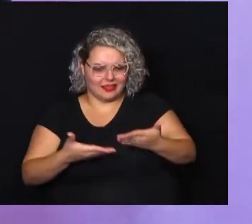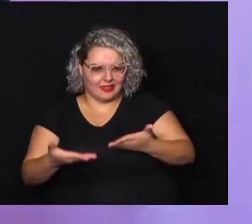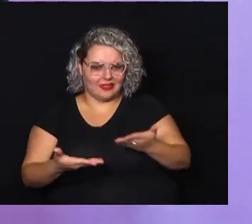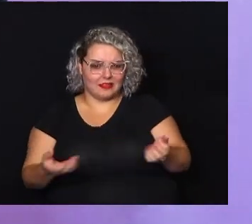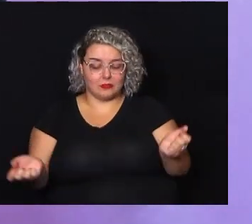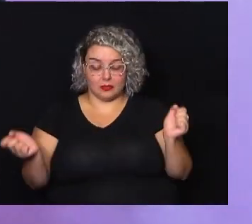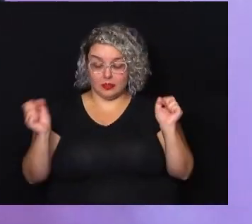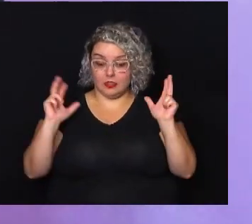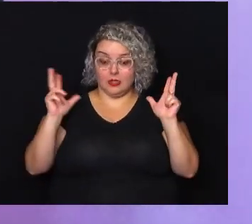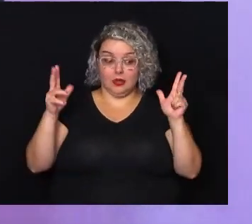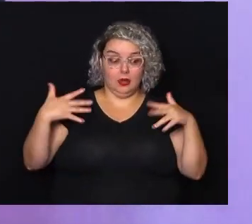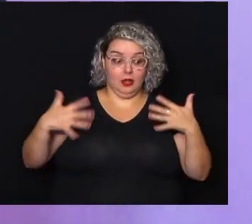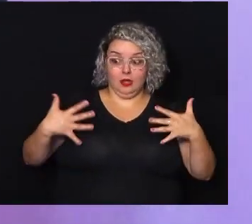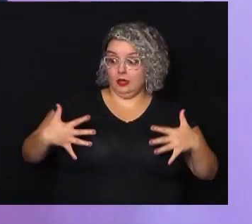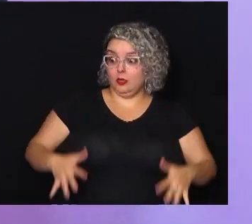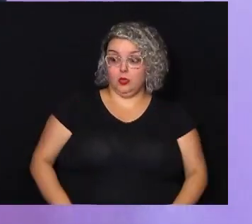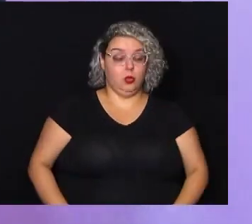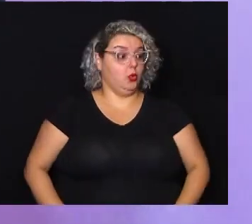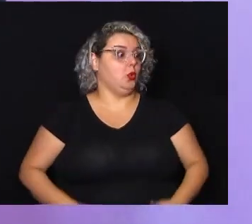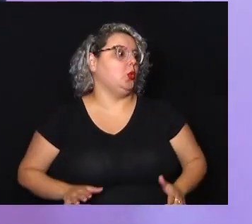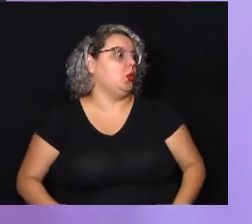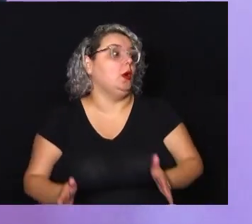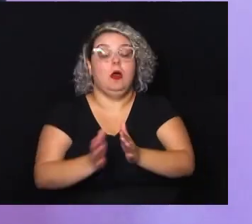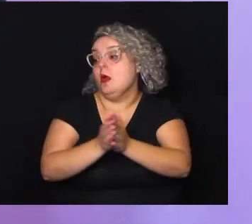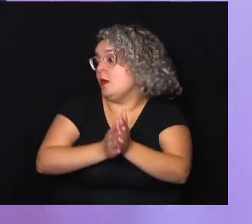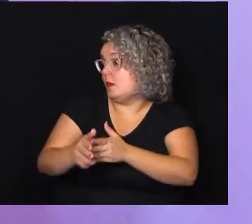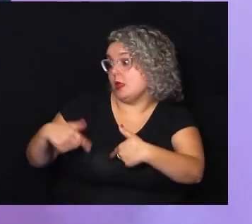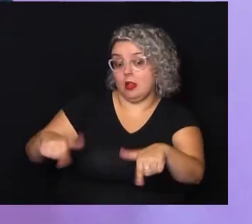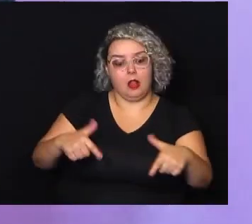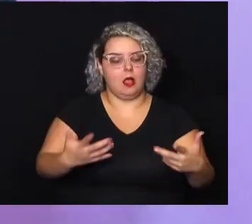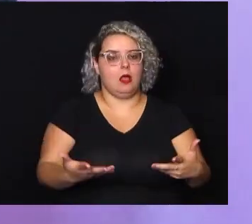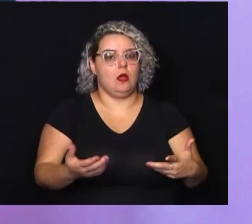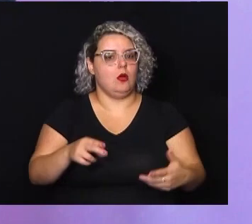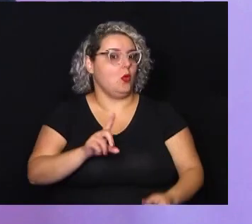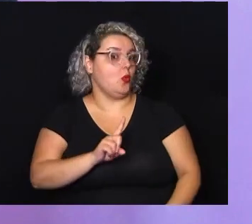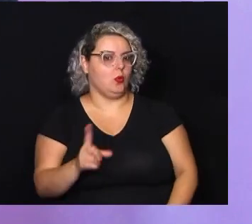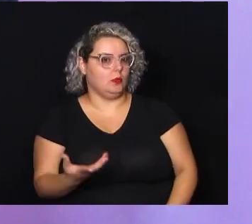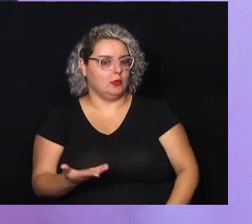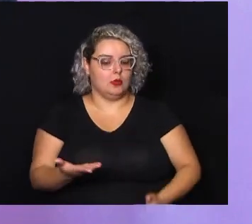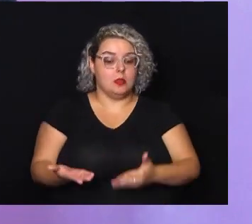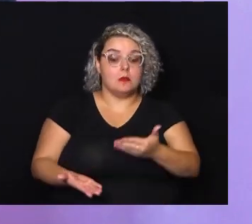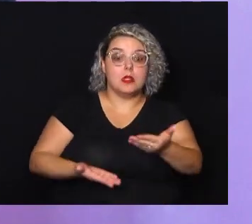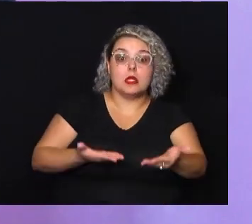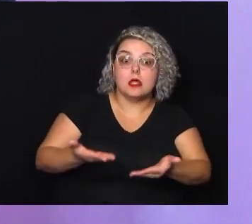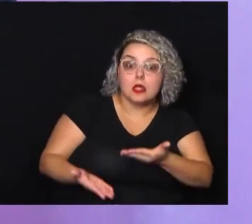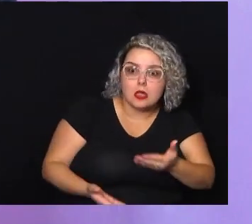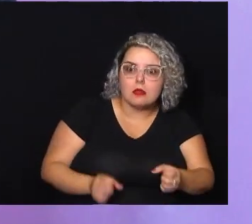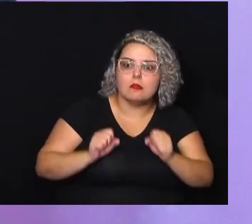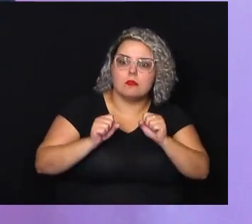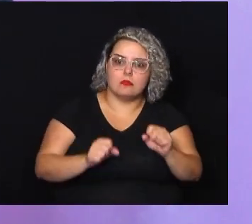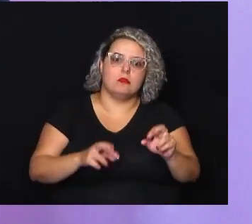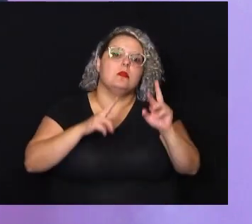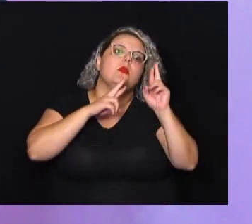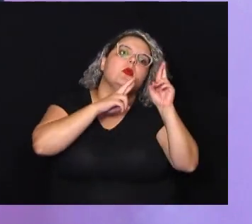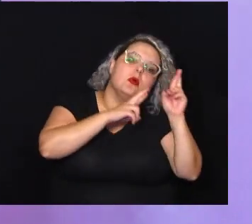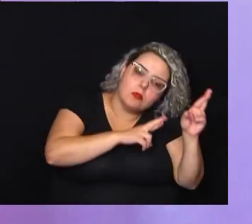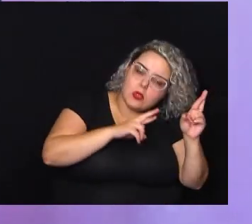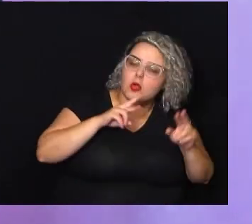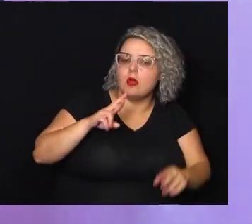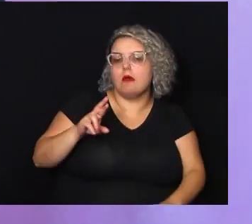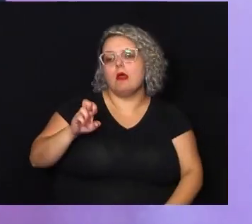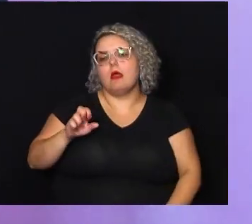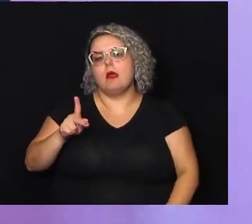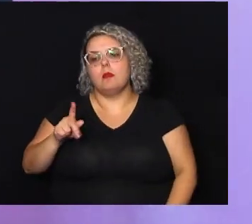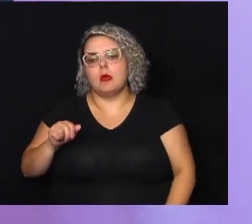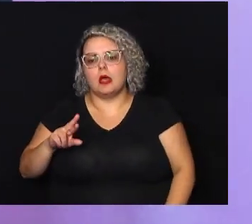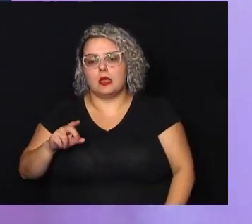Existe tratamento, existe remédio para ela ficar acordada ou não? Tem que tratar para ela